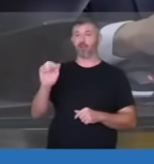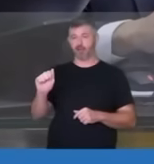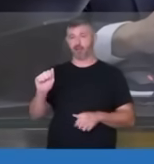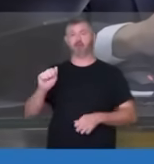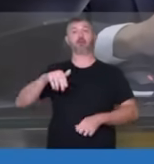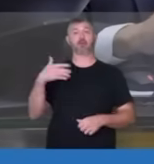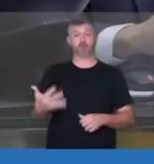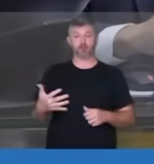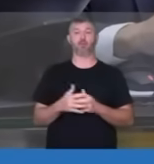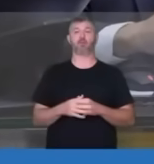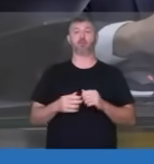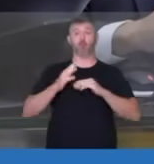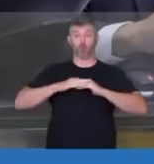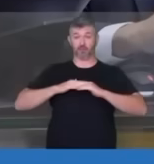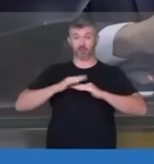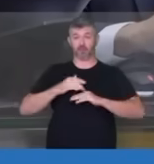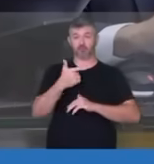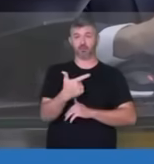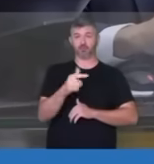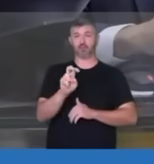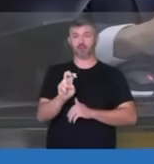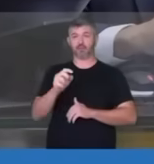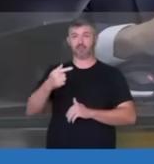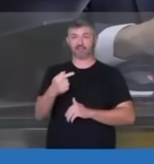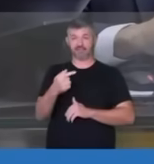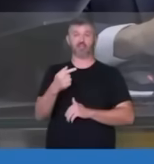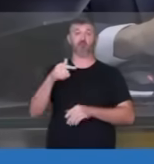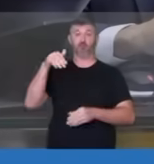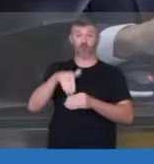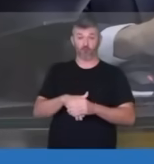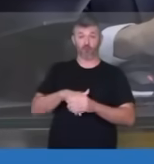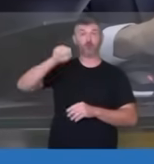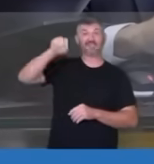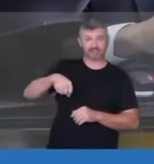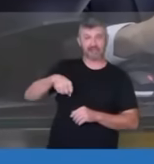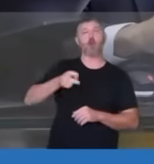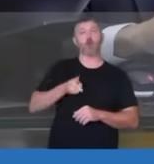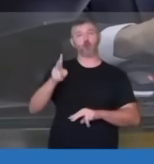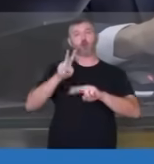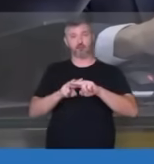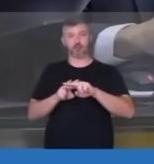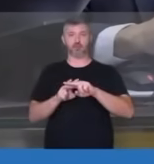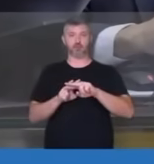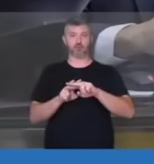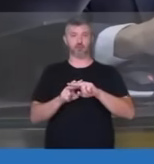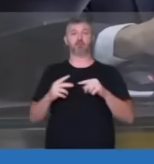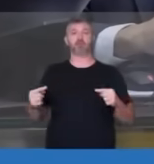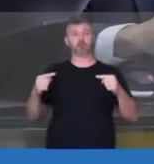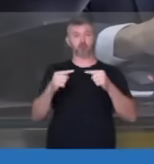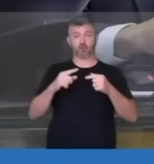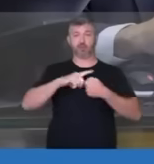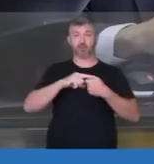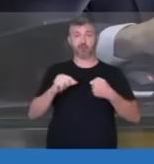ou seja, no mínimo 257 votos sim ao parecer, em conformidade com o